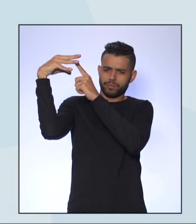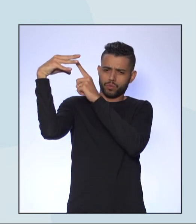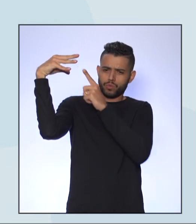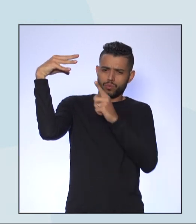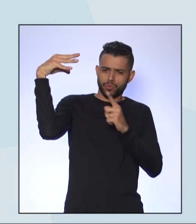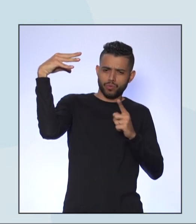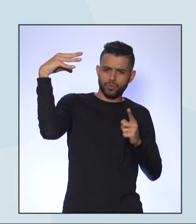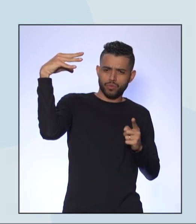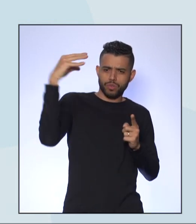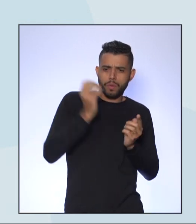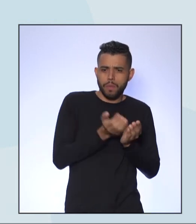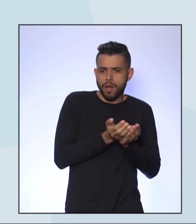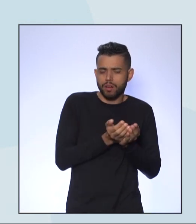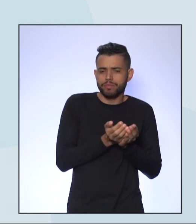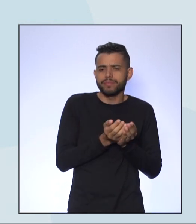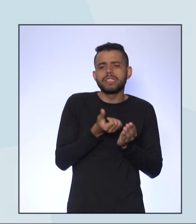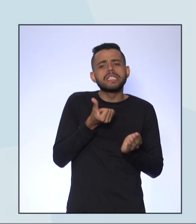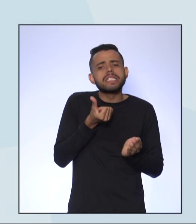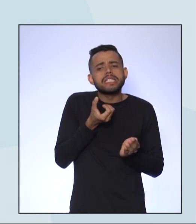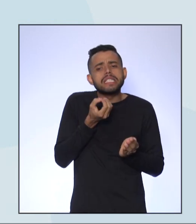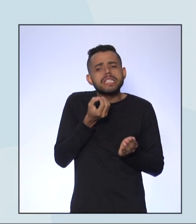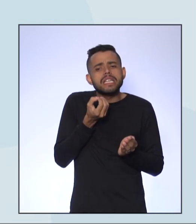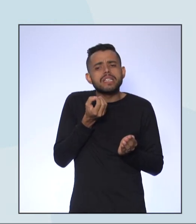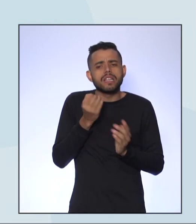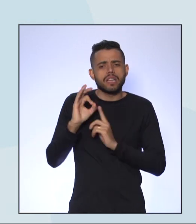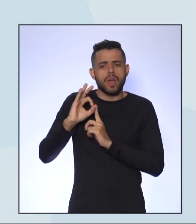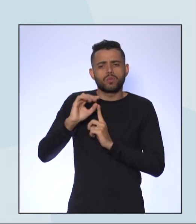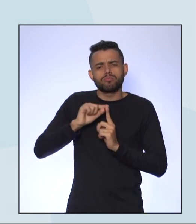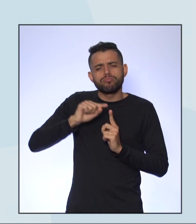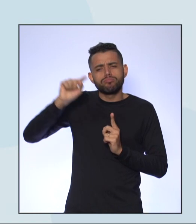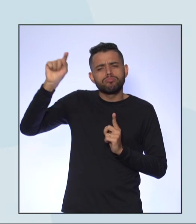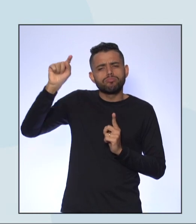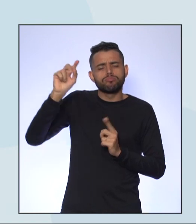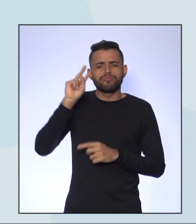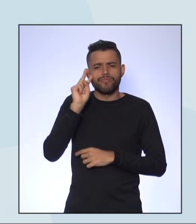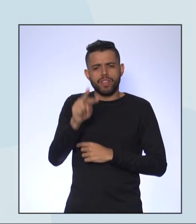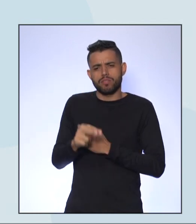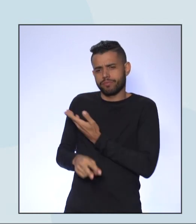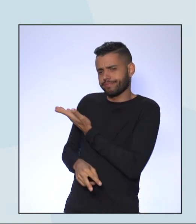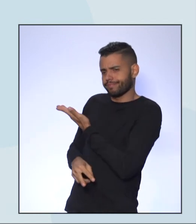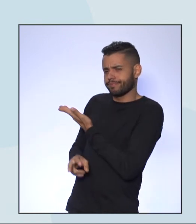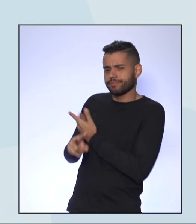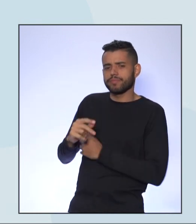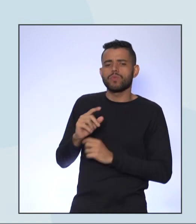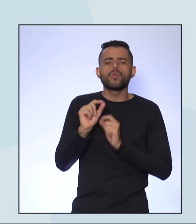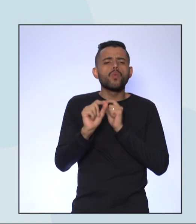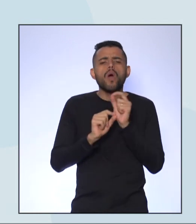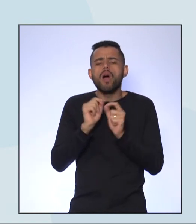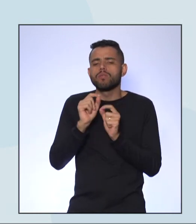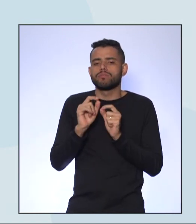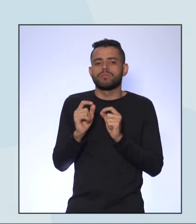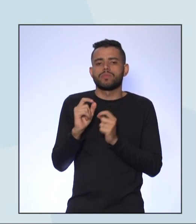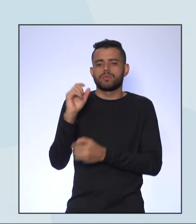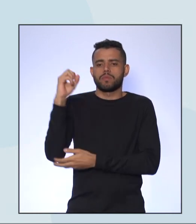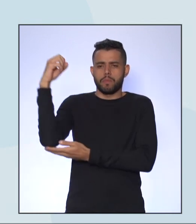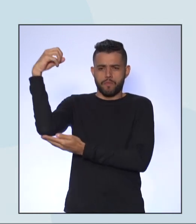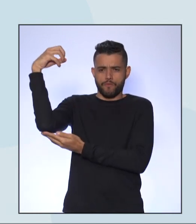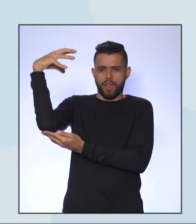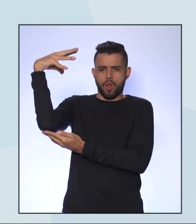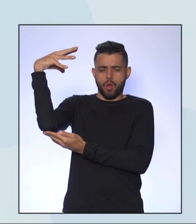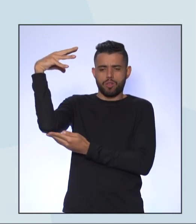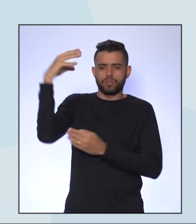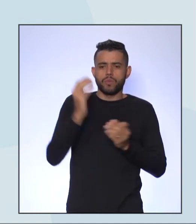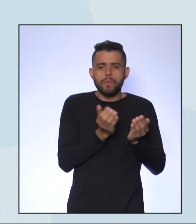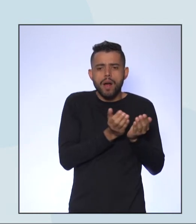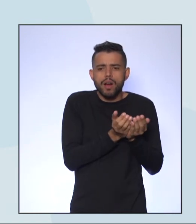60 graus. Analisando a figura, qual seria a distância do barco até a ponta do